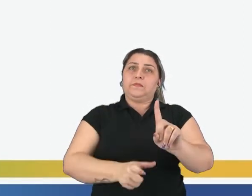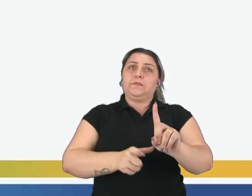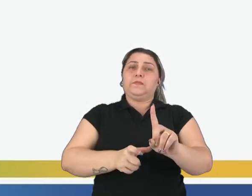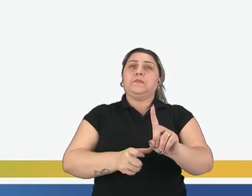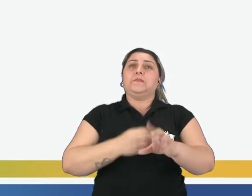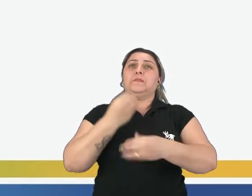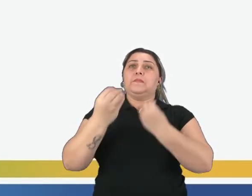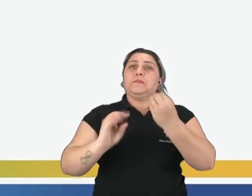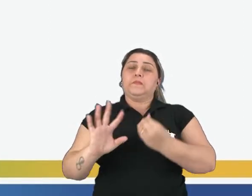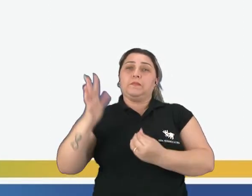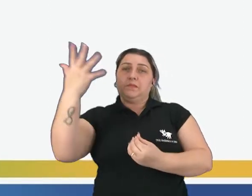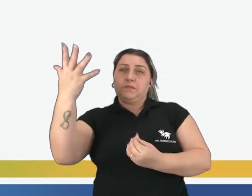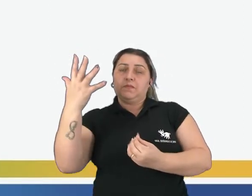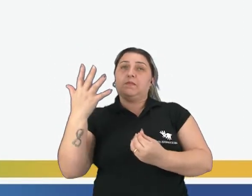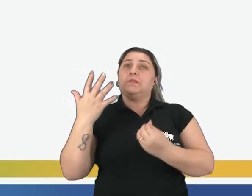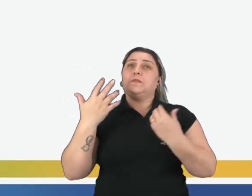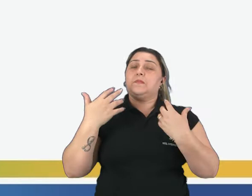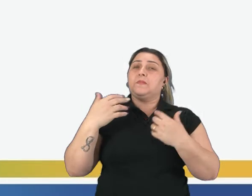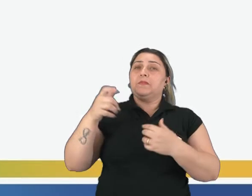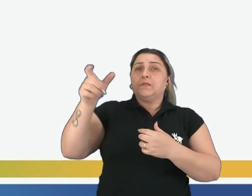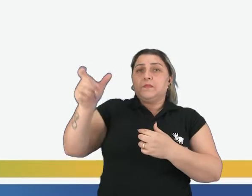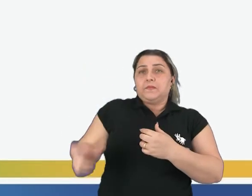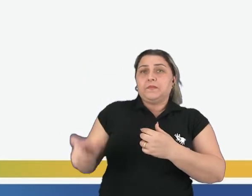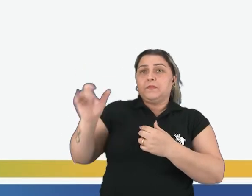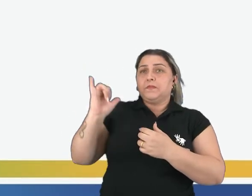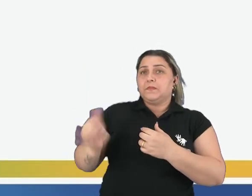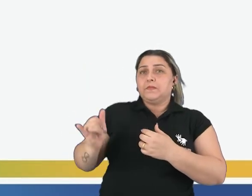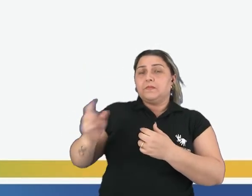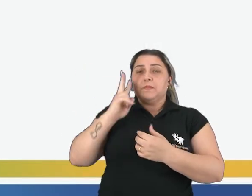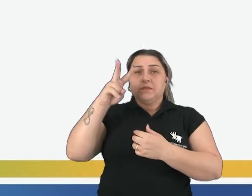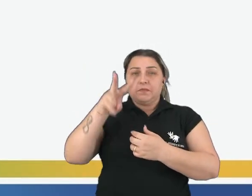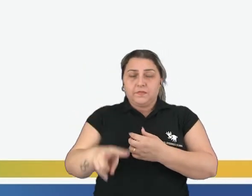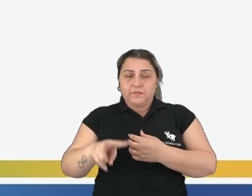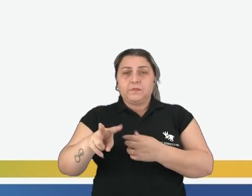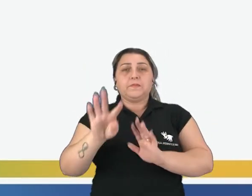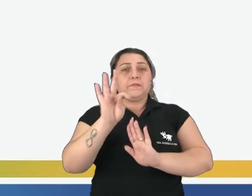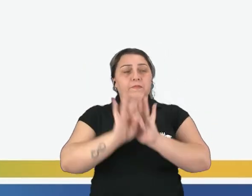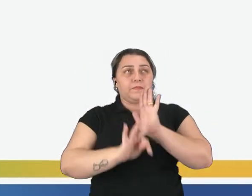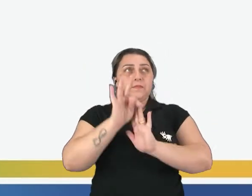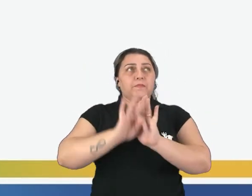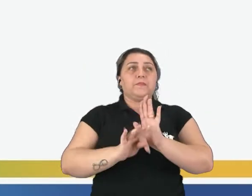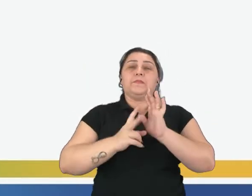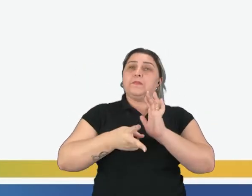tempo, personagem, enredo e narrador. Então você observa que esse texto ele